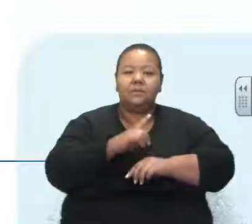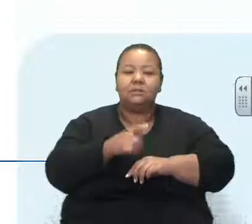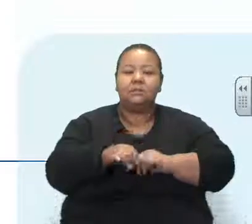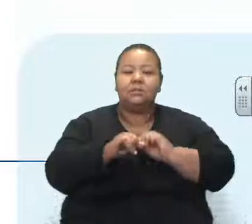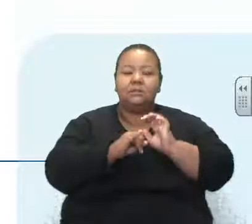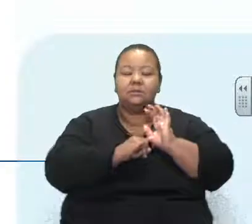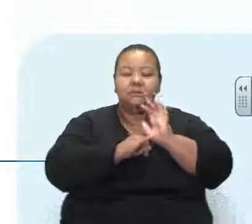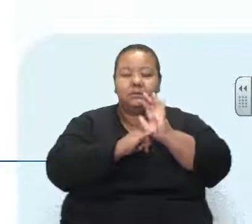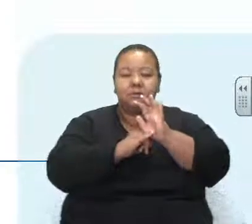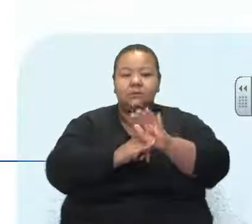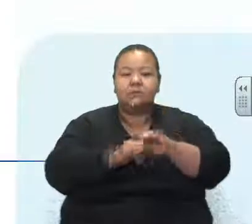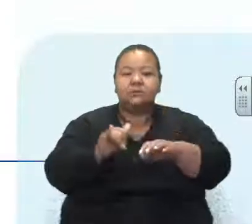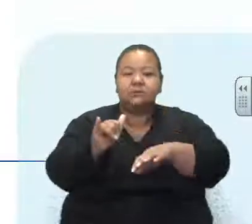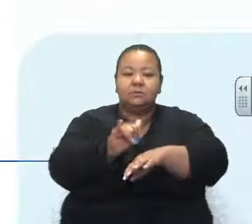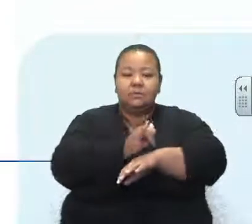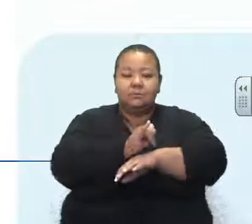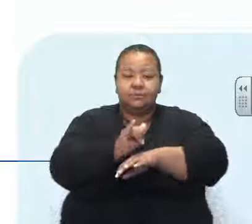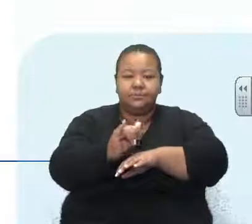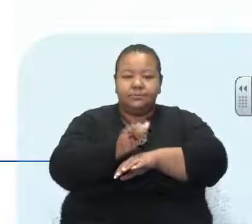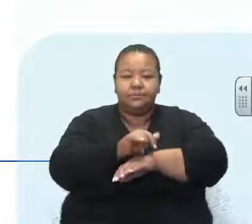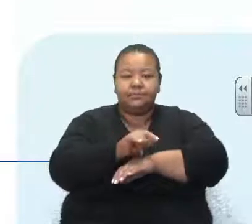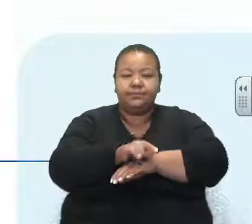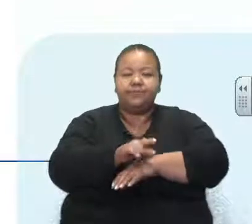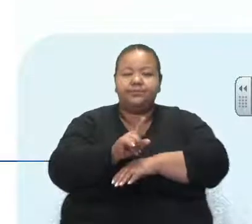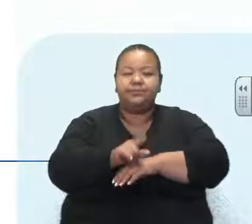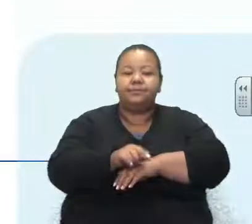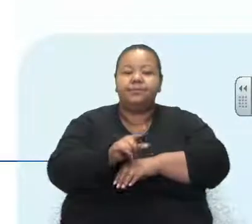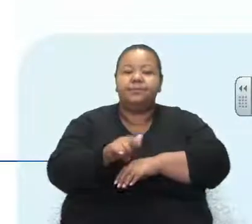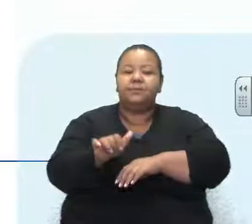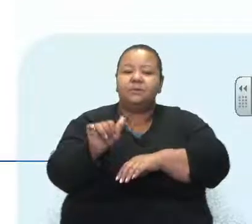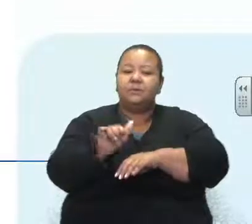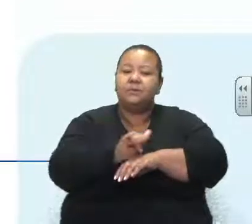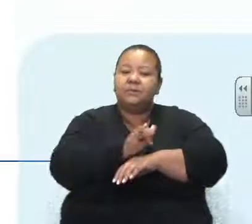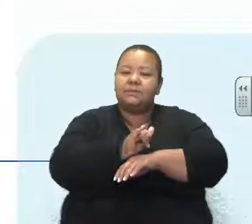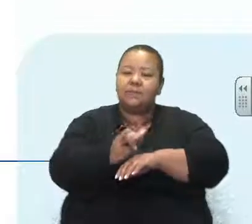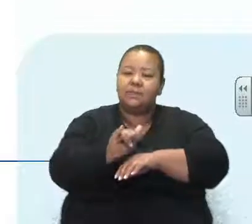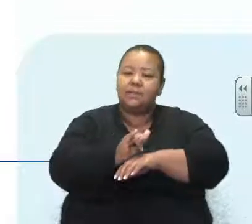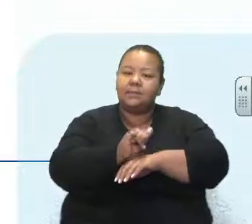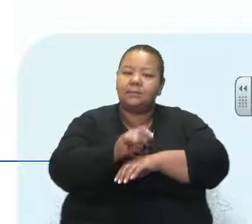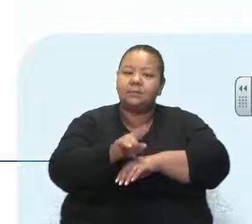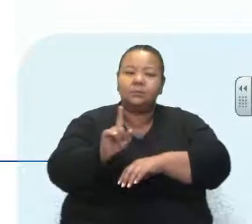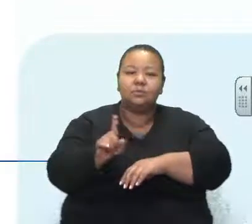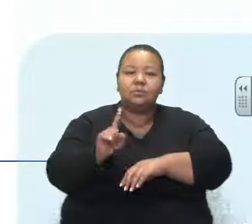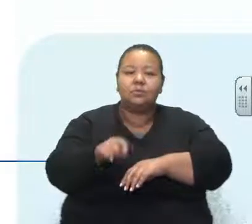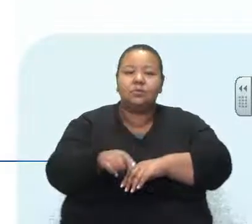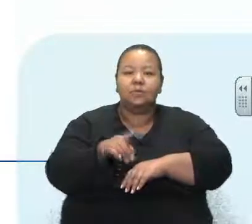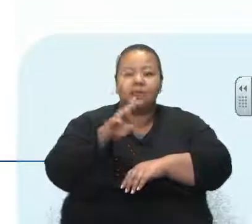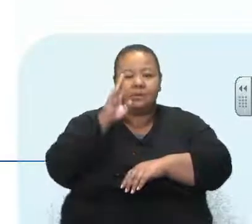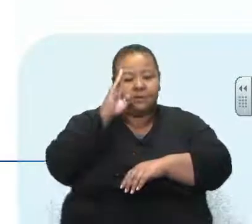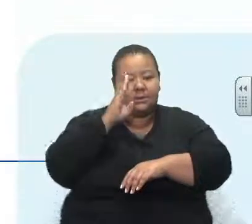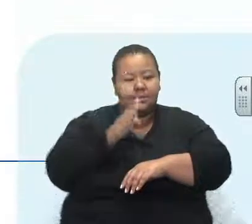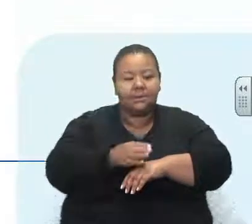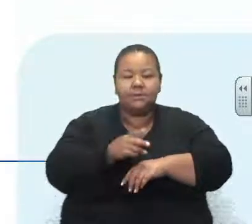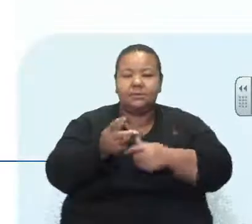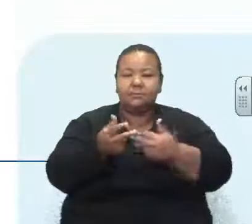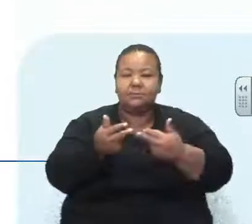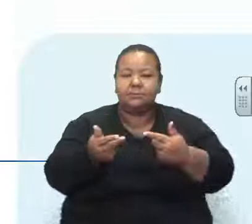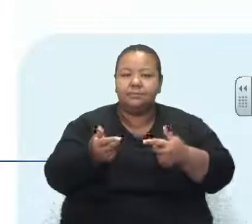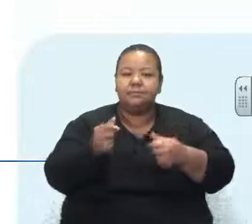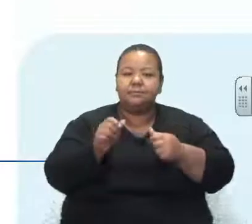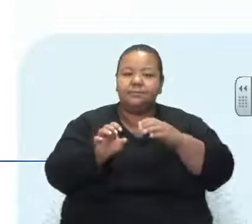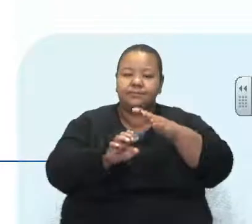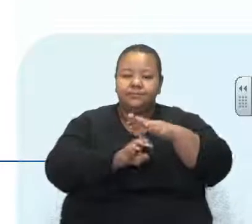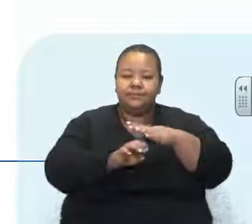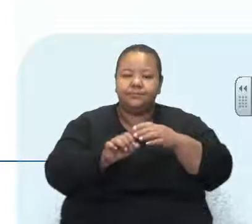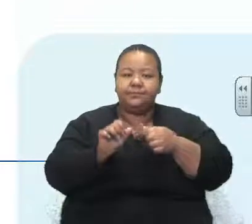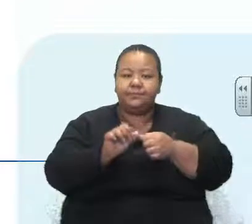indicadores estratégicos. Se eu estou falando de estratégia, eu não estou falando diretamente nas ações que essa empresa vai realizar